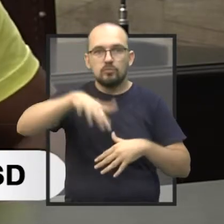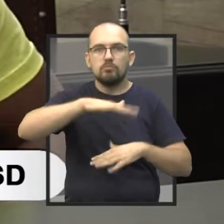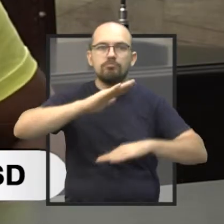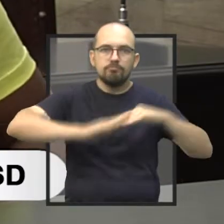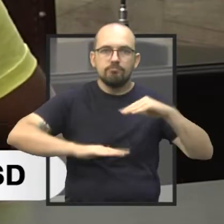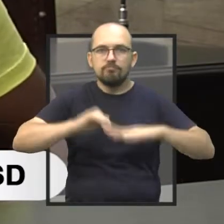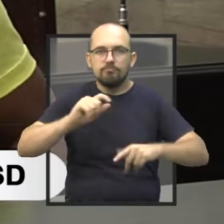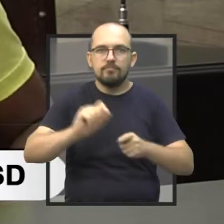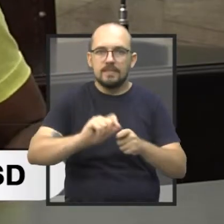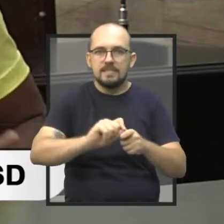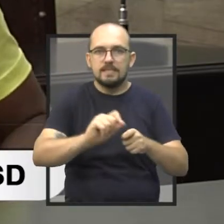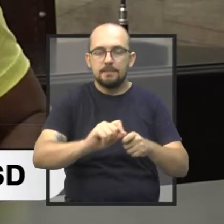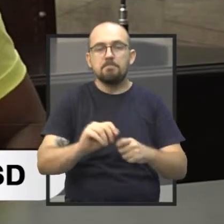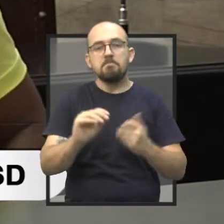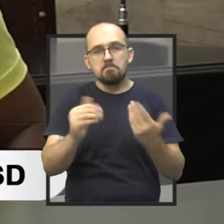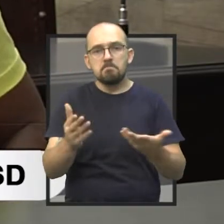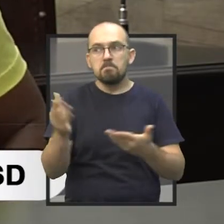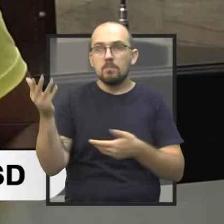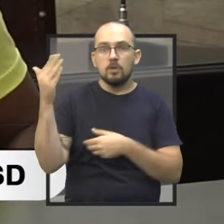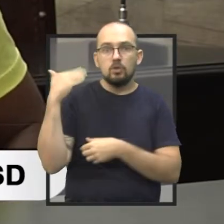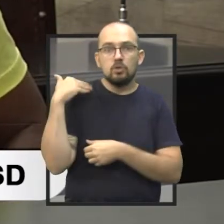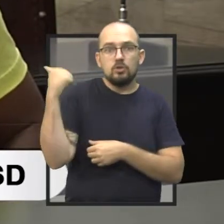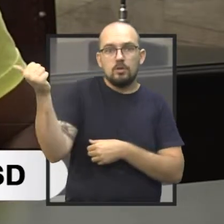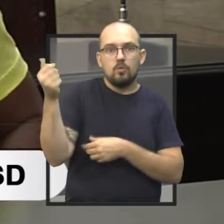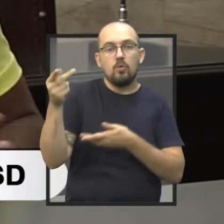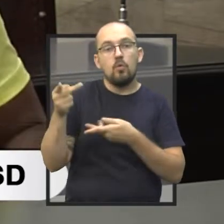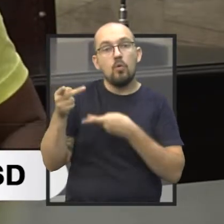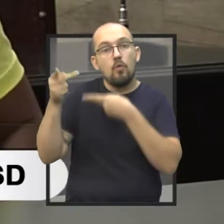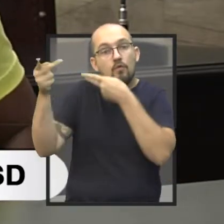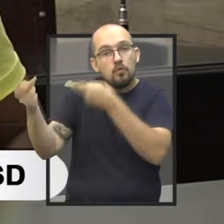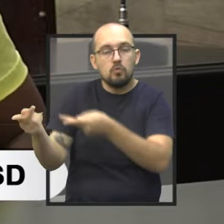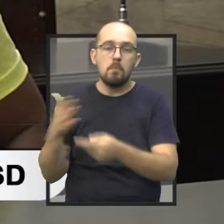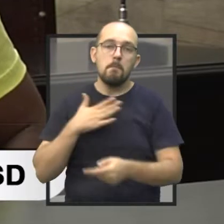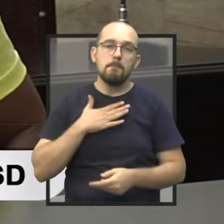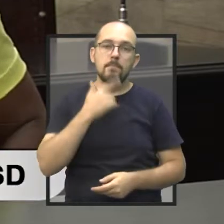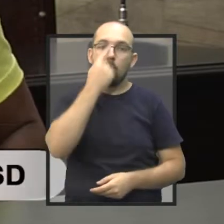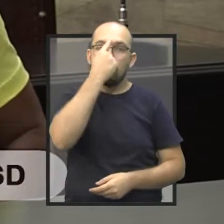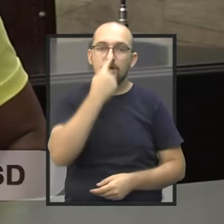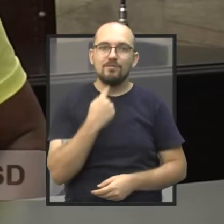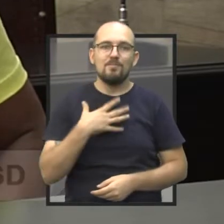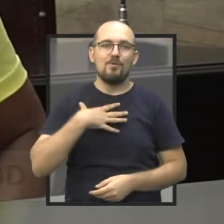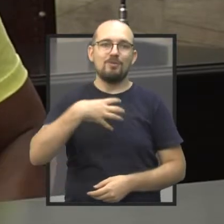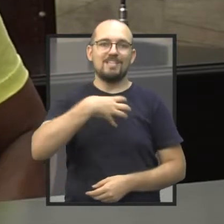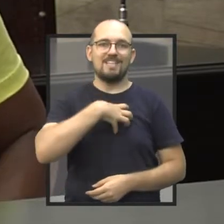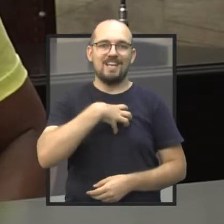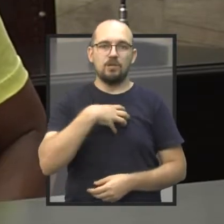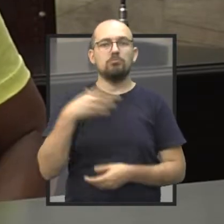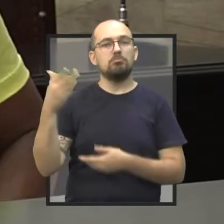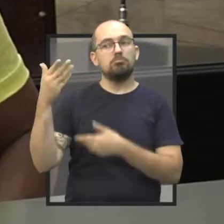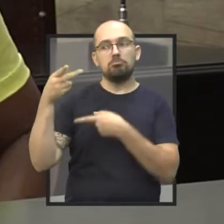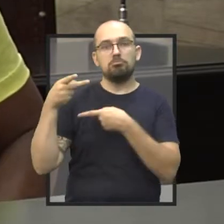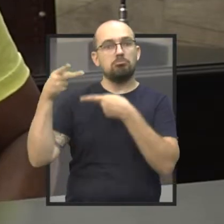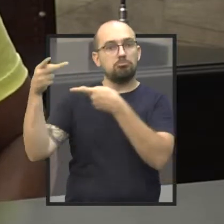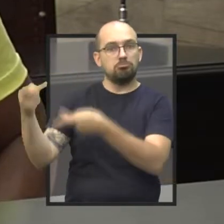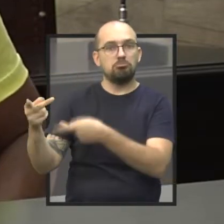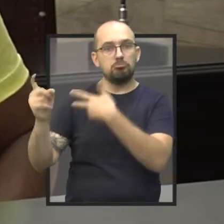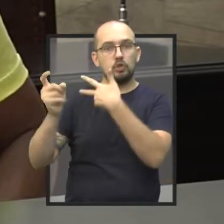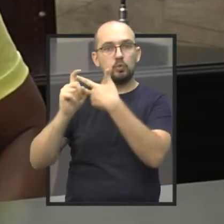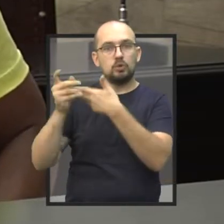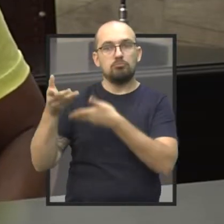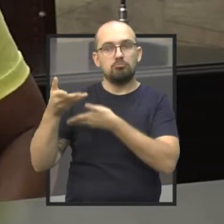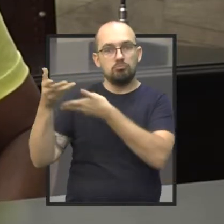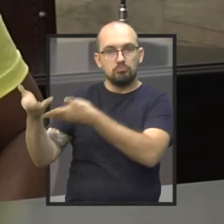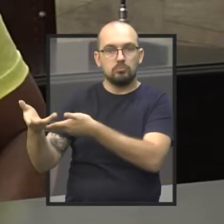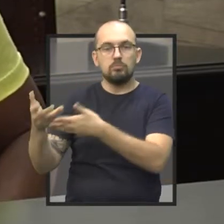a executar. E fui convidado, né, talvez pelo meu perfil, né, meu jeito de ser, tive o convite do